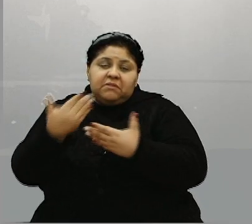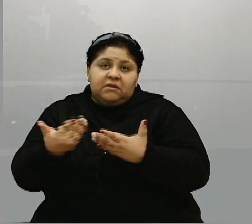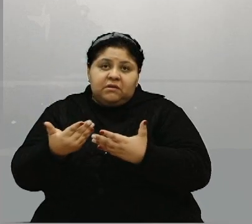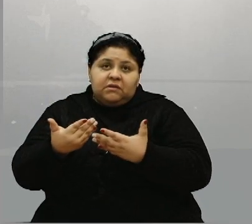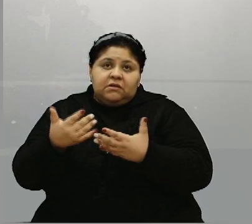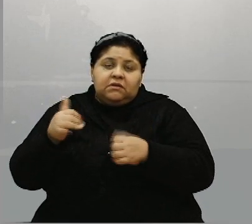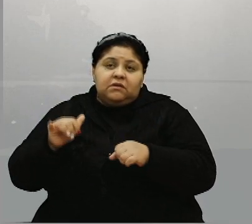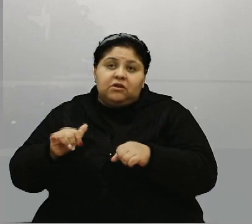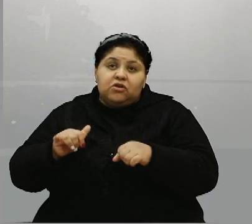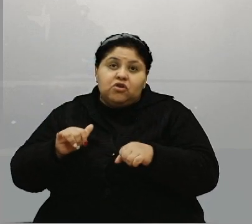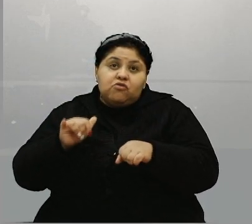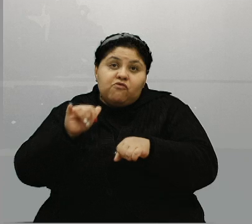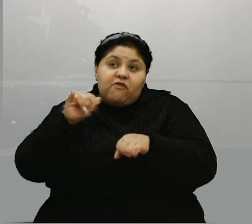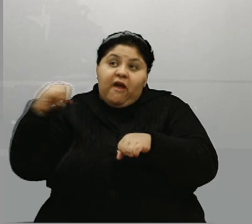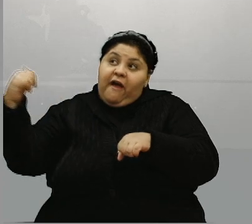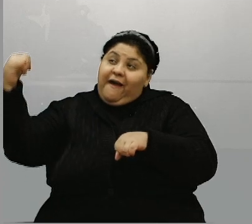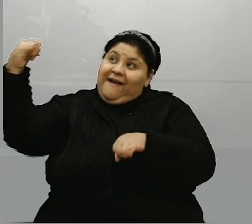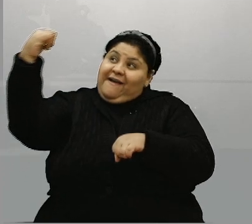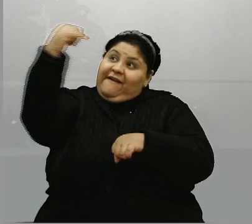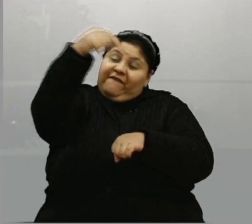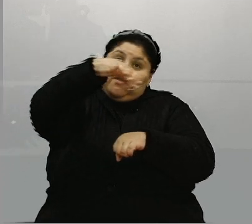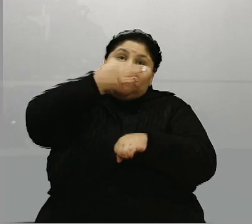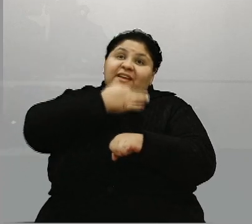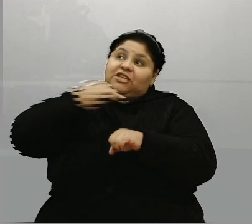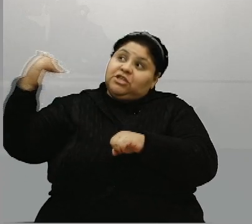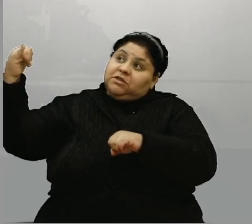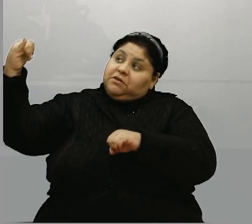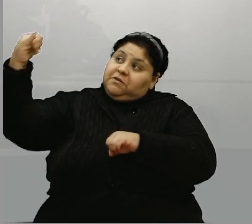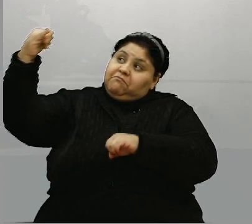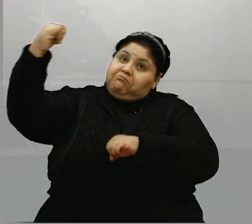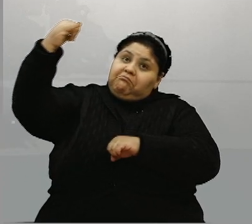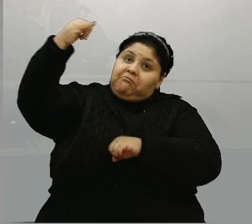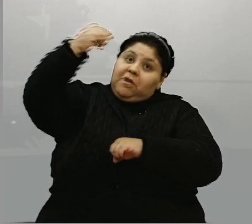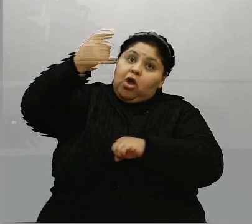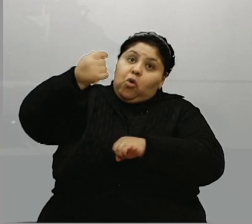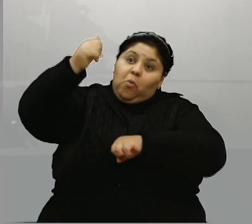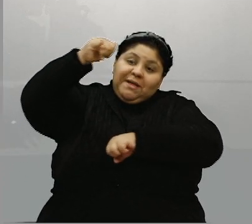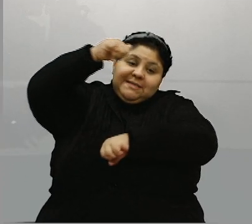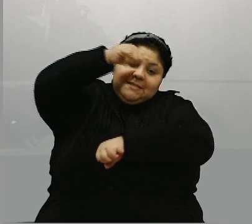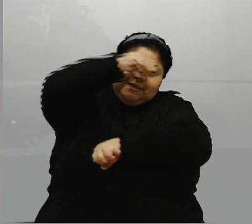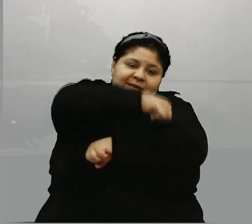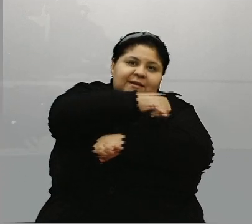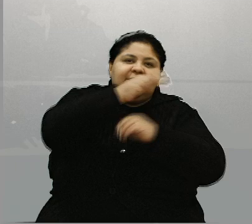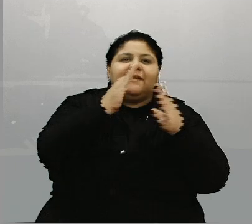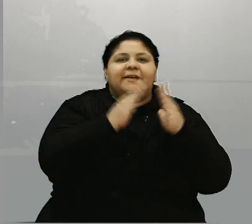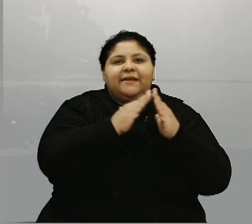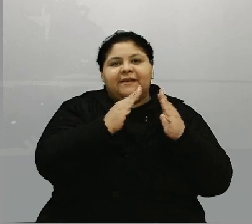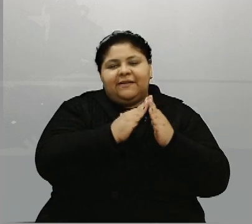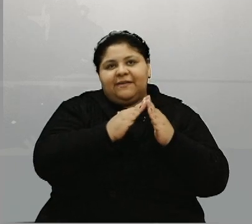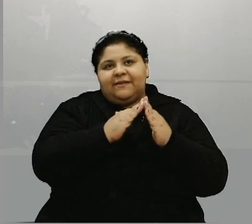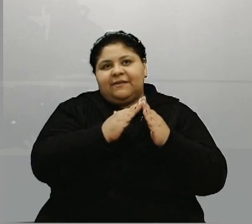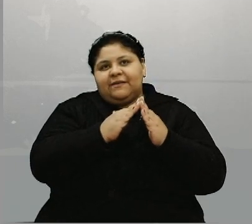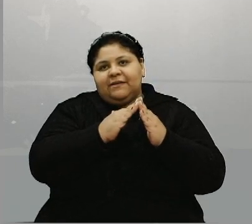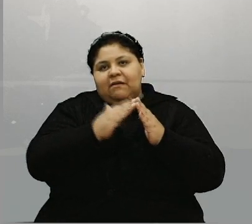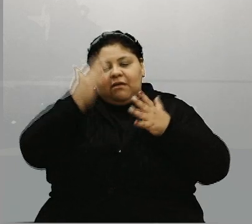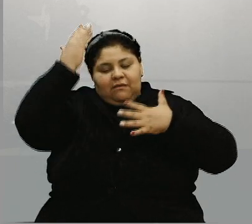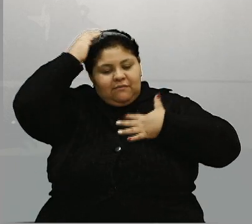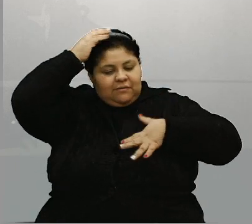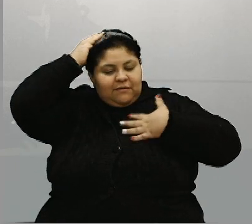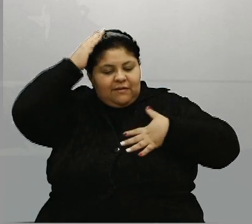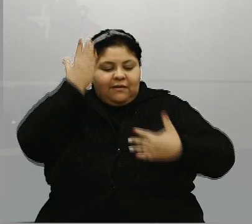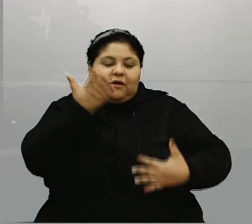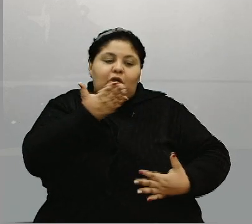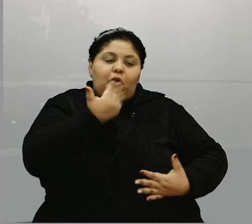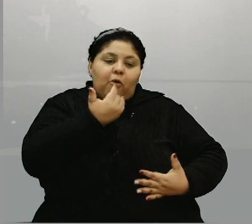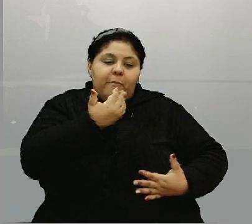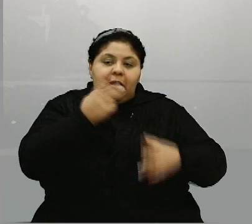avião está aqui em cima em Caxias, aqui em cima, você está prestes para descer na sua casa, tomar seu banho, jantar,